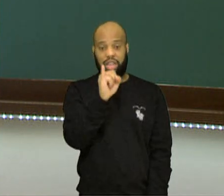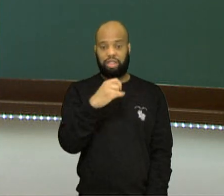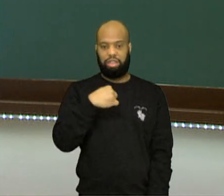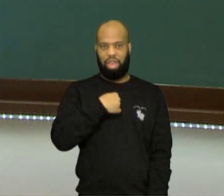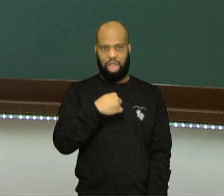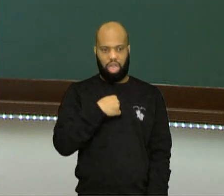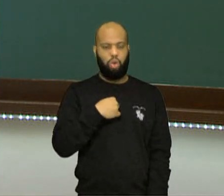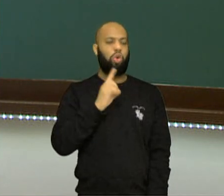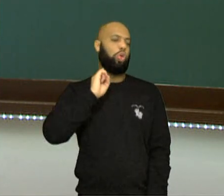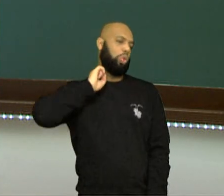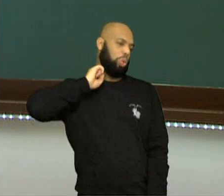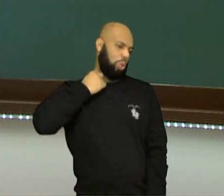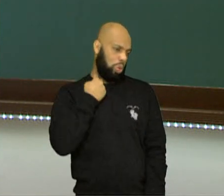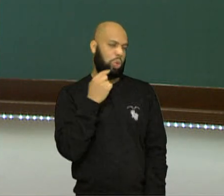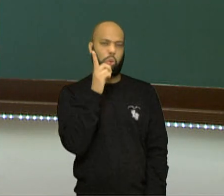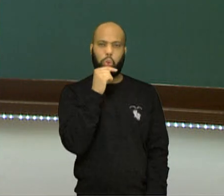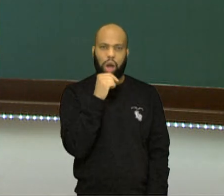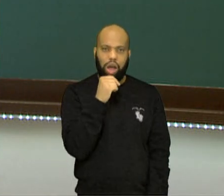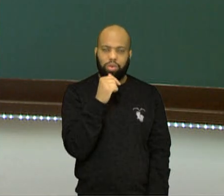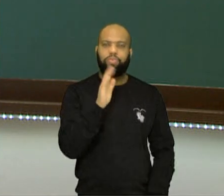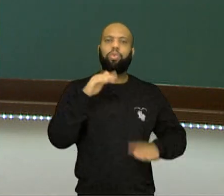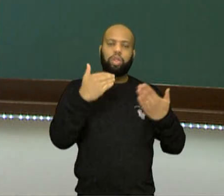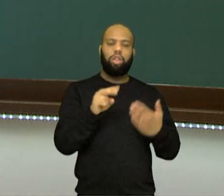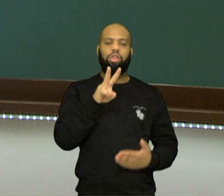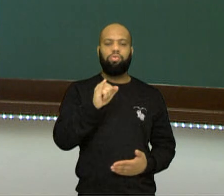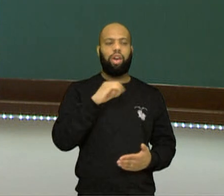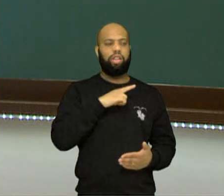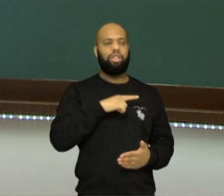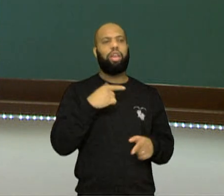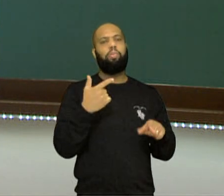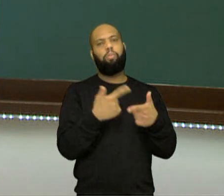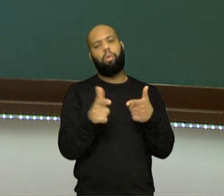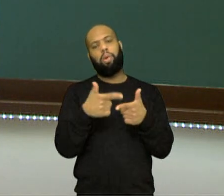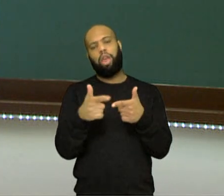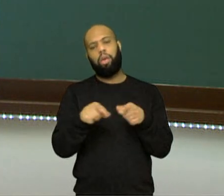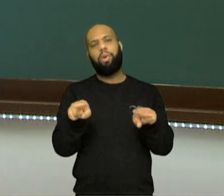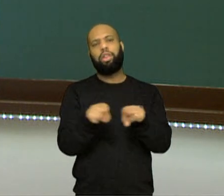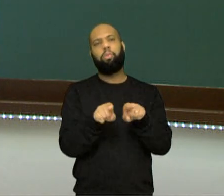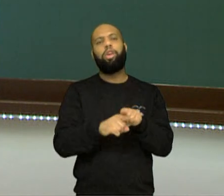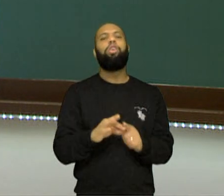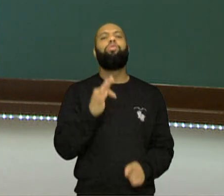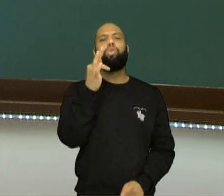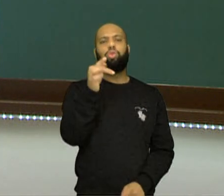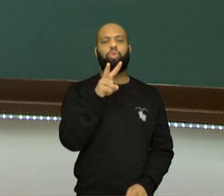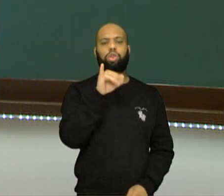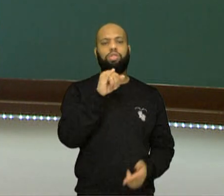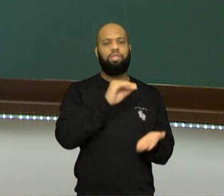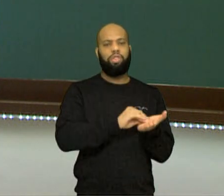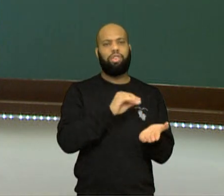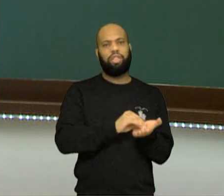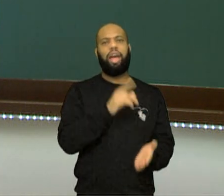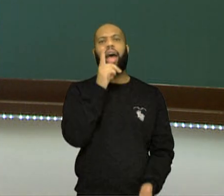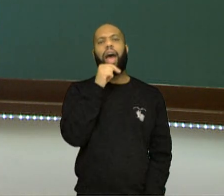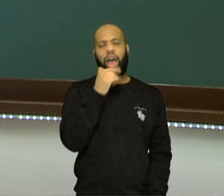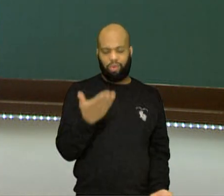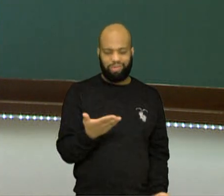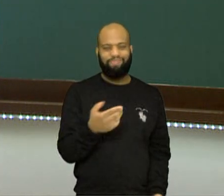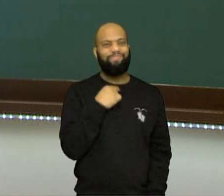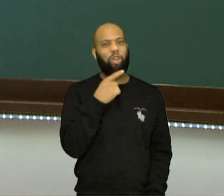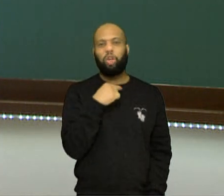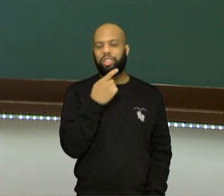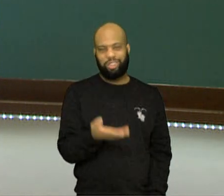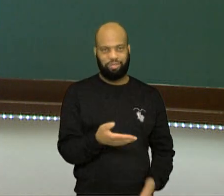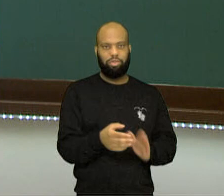uma contaminação, a poluição disso, eu vou ter sérios problemas de falta d'água, por exemplo, né, do acesso à água